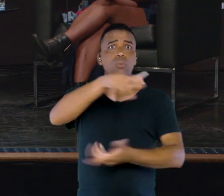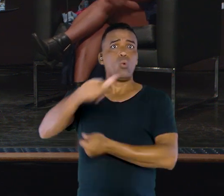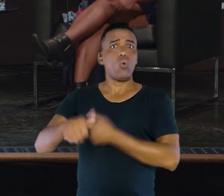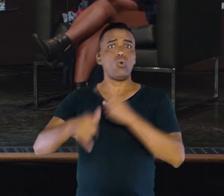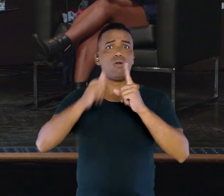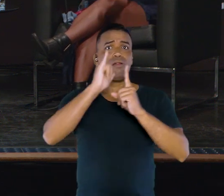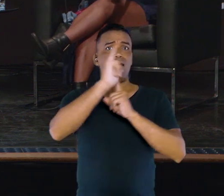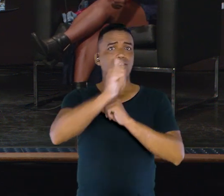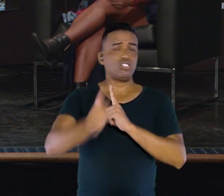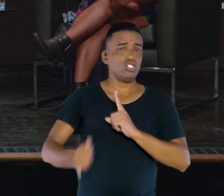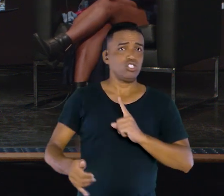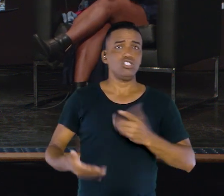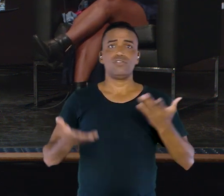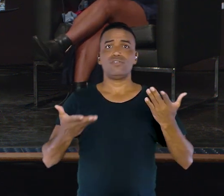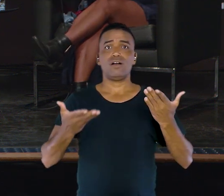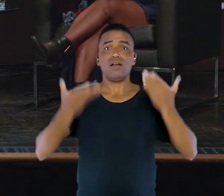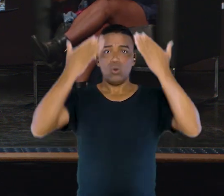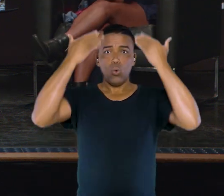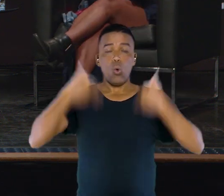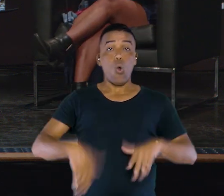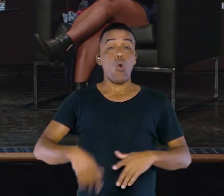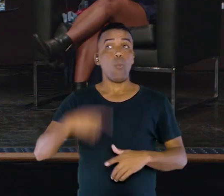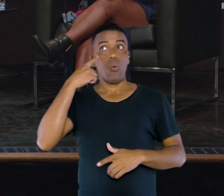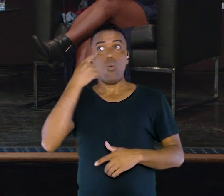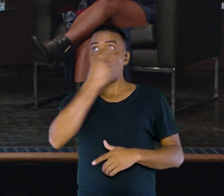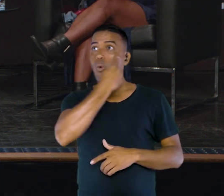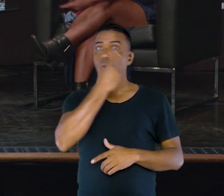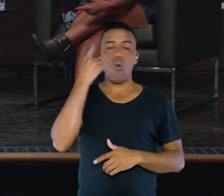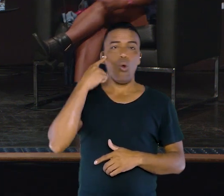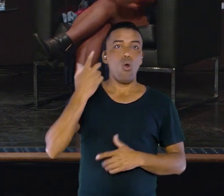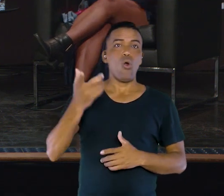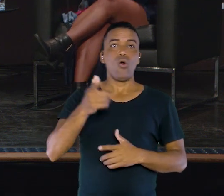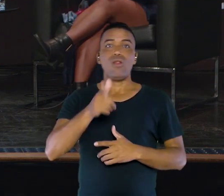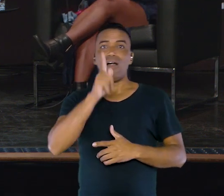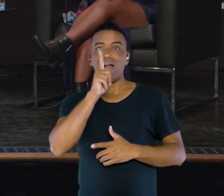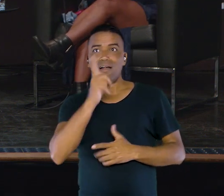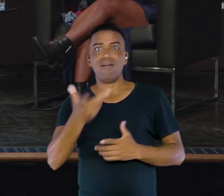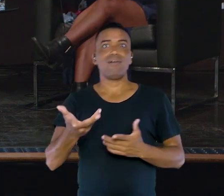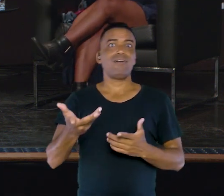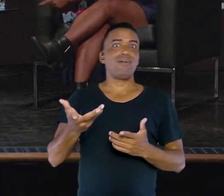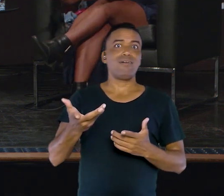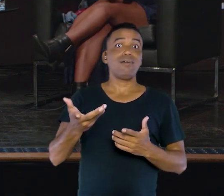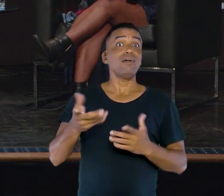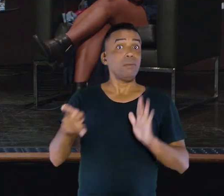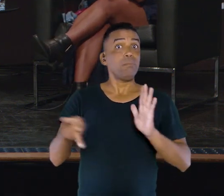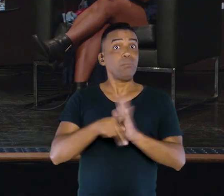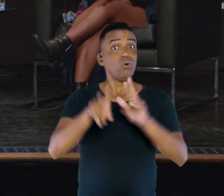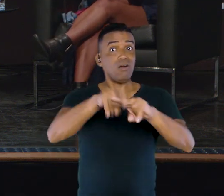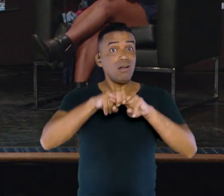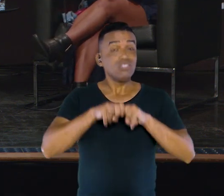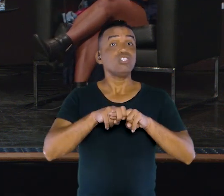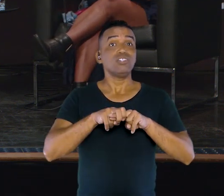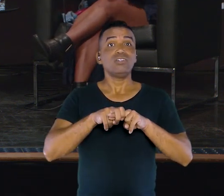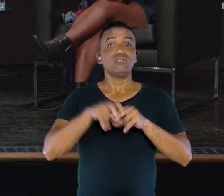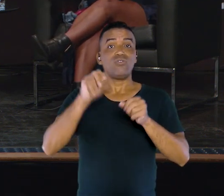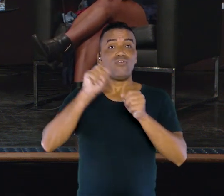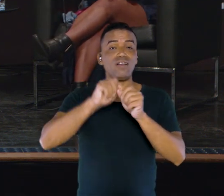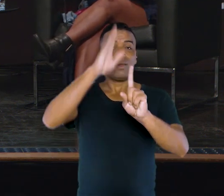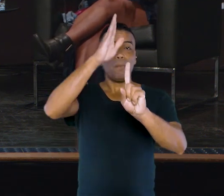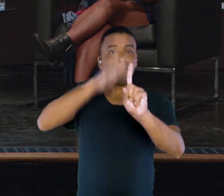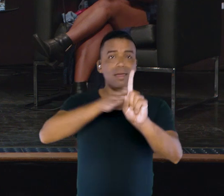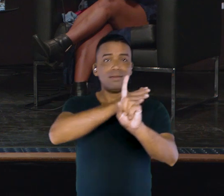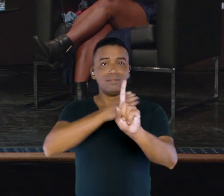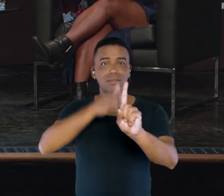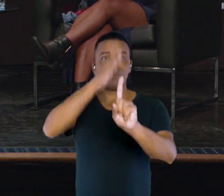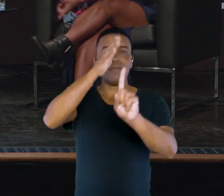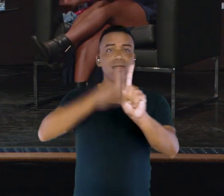narrativas. É o corpo dele, era o olho dele, era o pênis dele. Por isso que a gente precisa fazer o